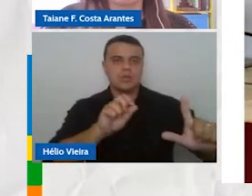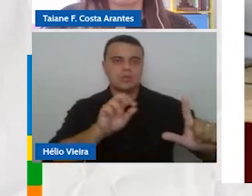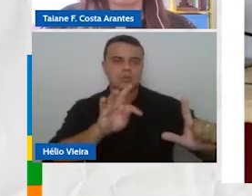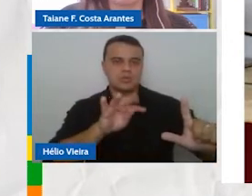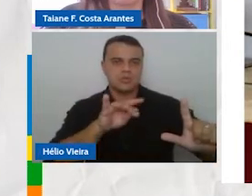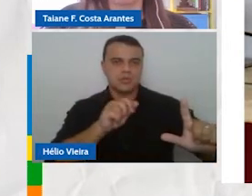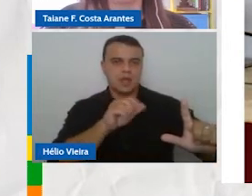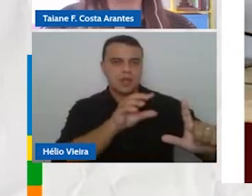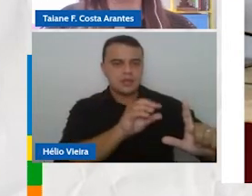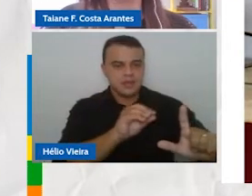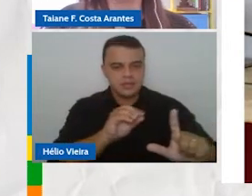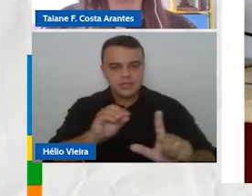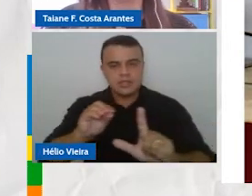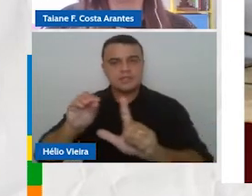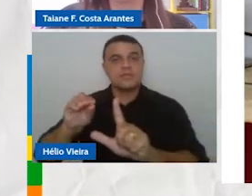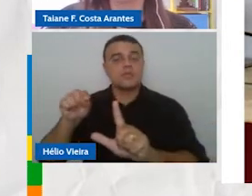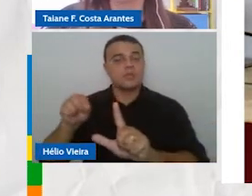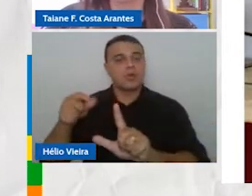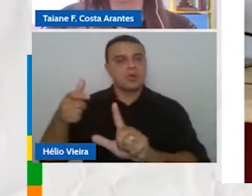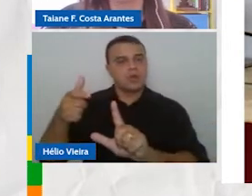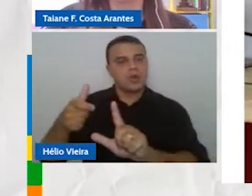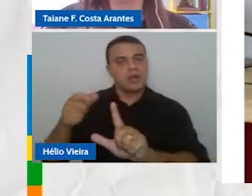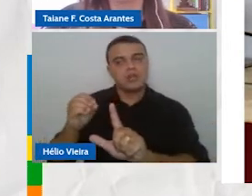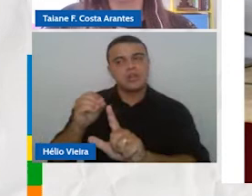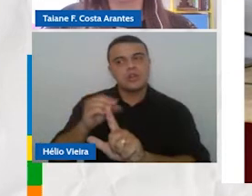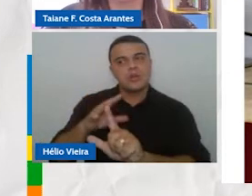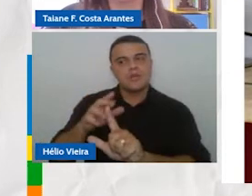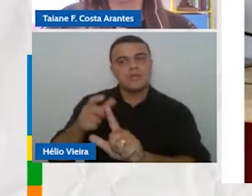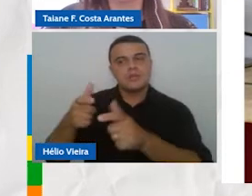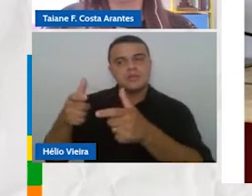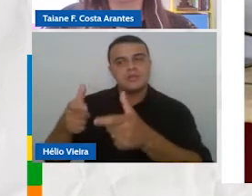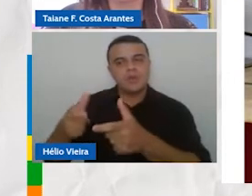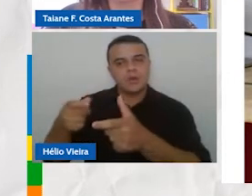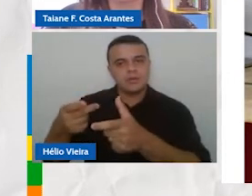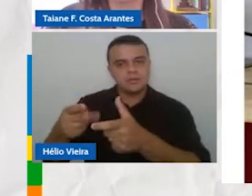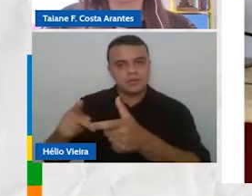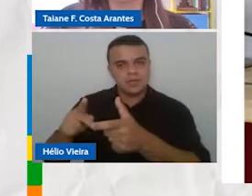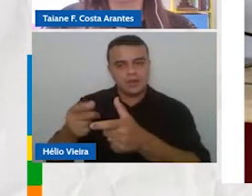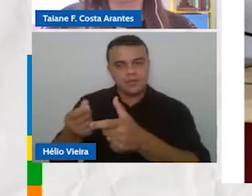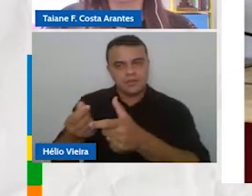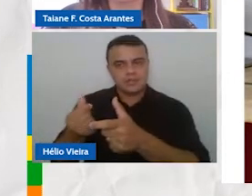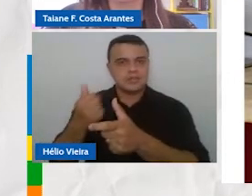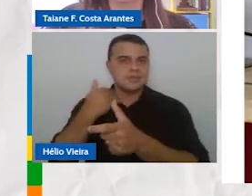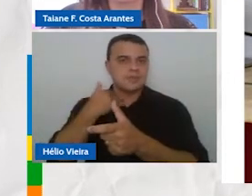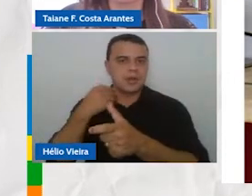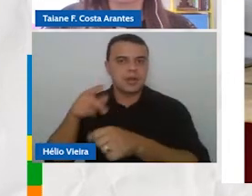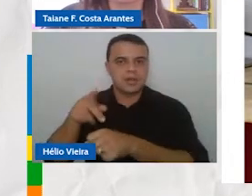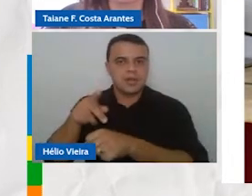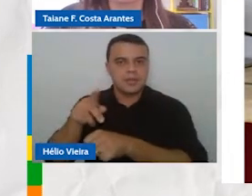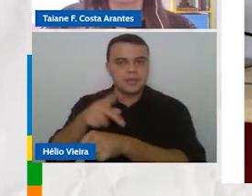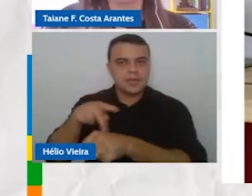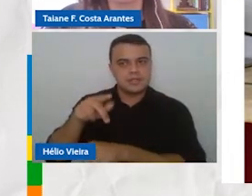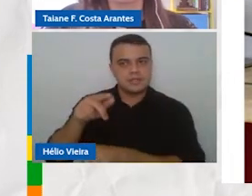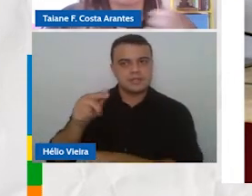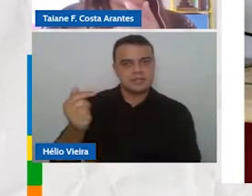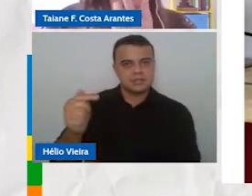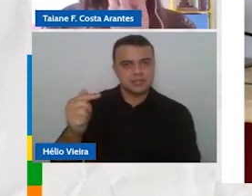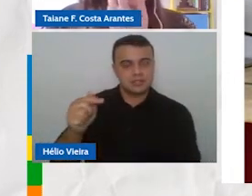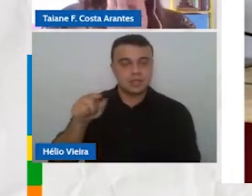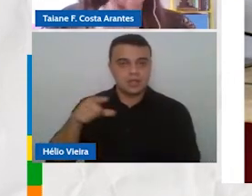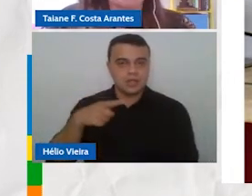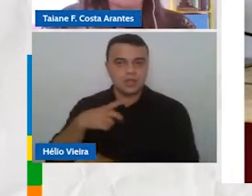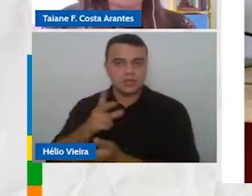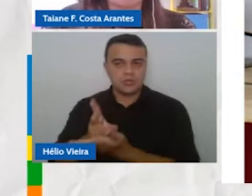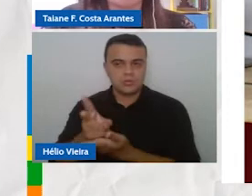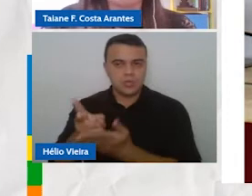foi transferido para a nova sede da instituição financeira, na Praça 7 de Setembro, onde